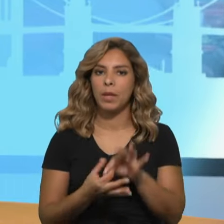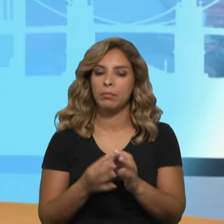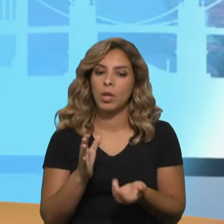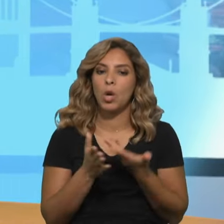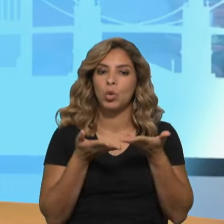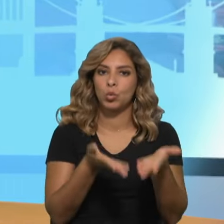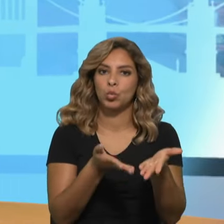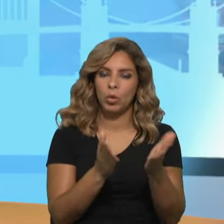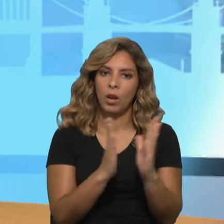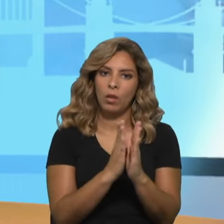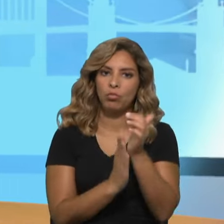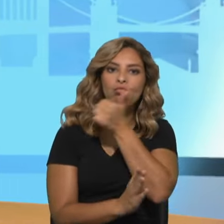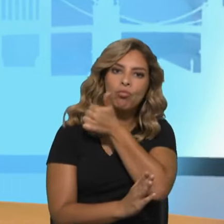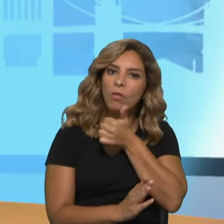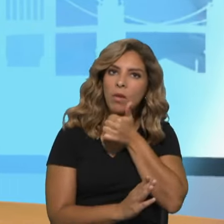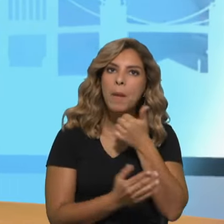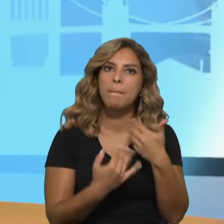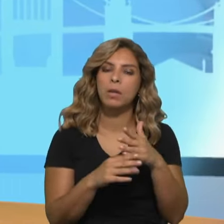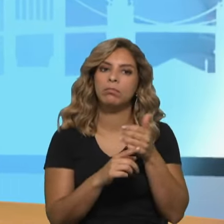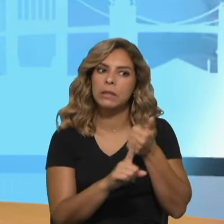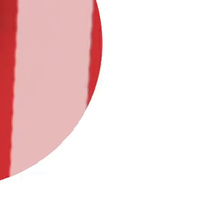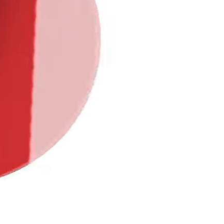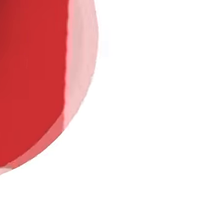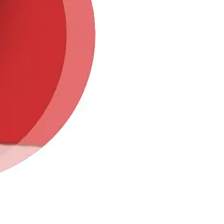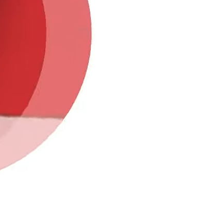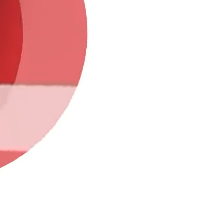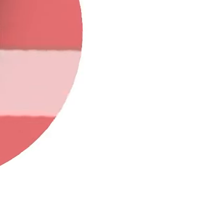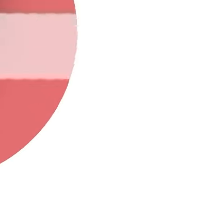Sofre, perseguidos, mas não esquecidos.